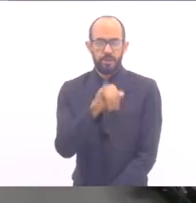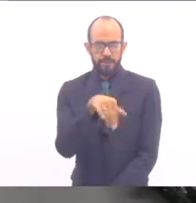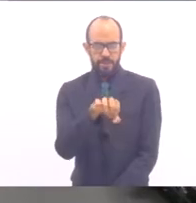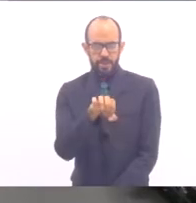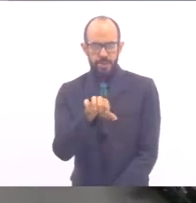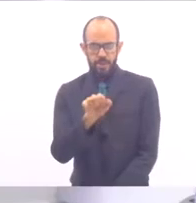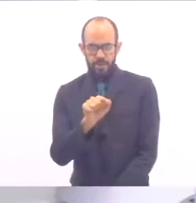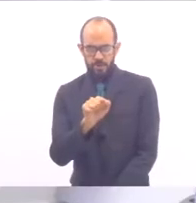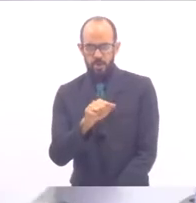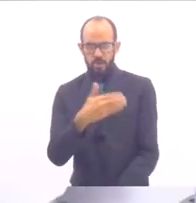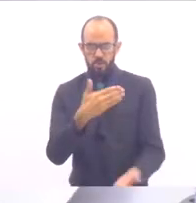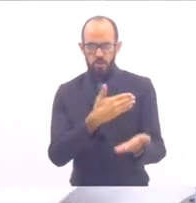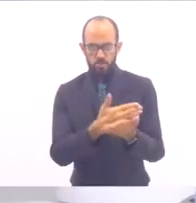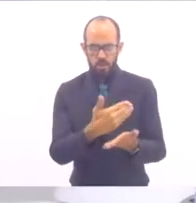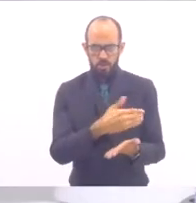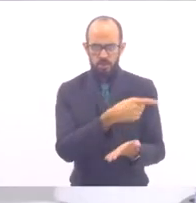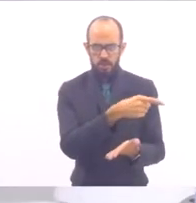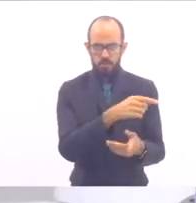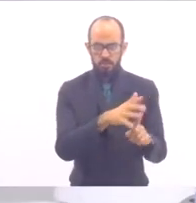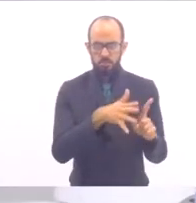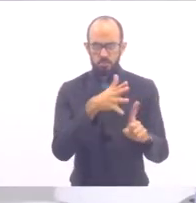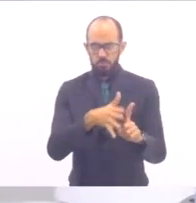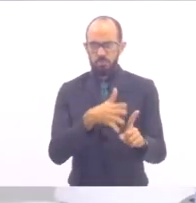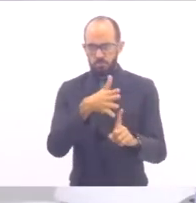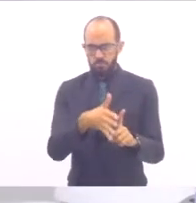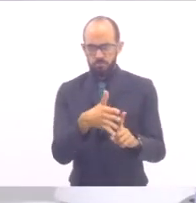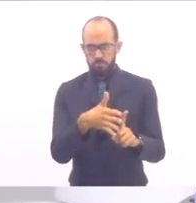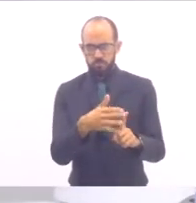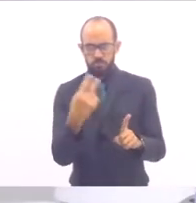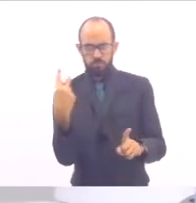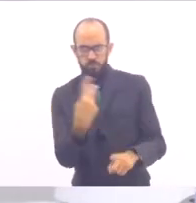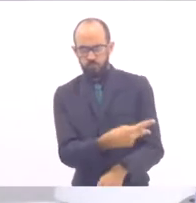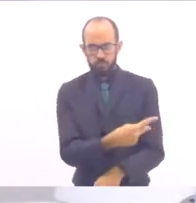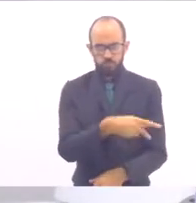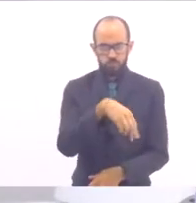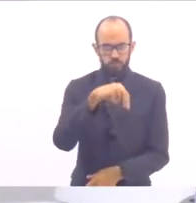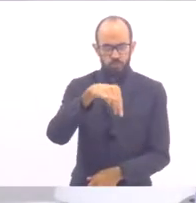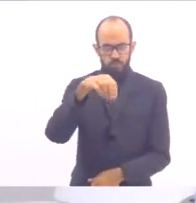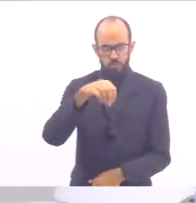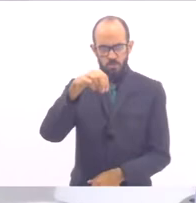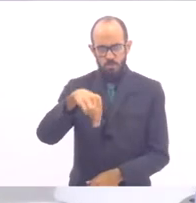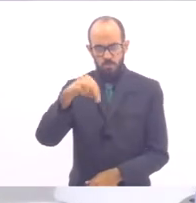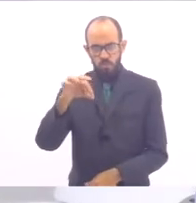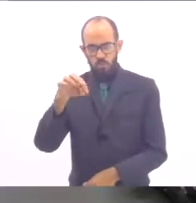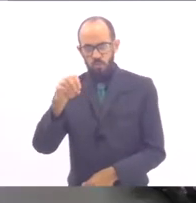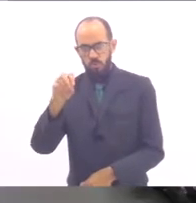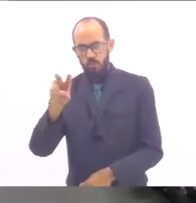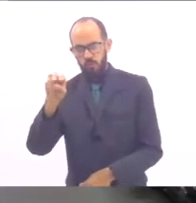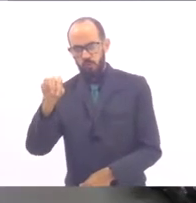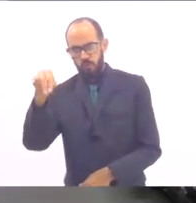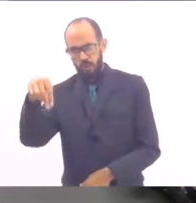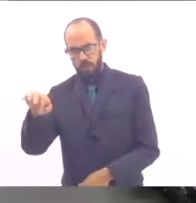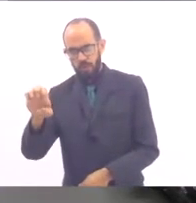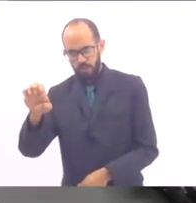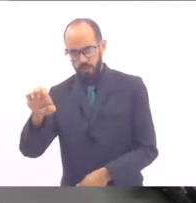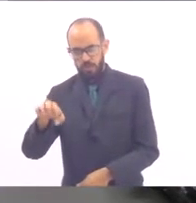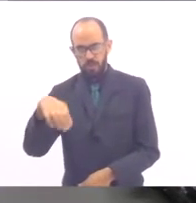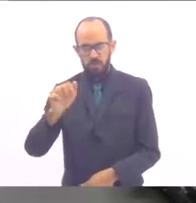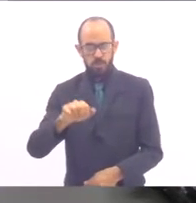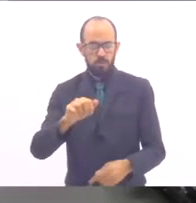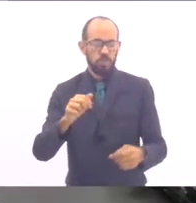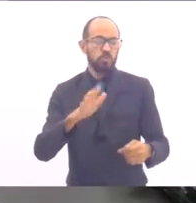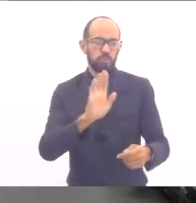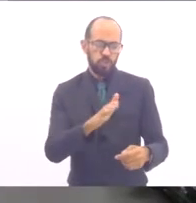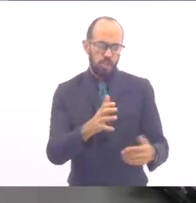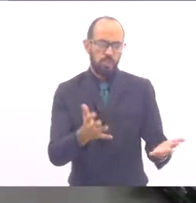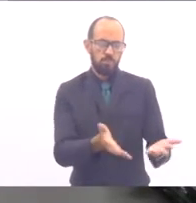A palavra é completamente sua. Mantovani já foi elogiado aí pelo seu diálogo. Vamos ver se ajuda